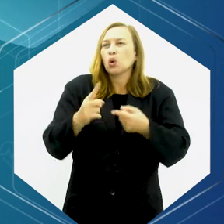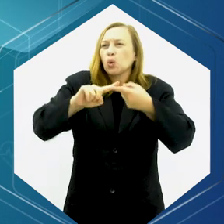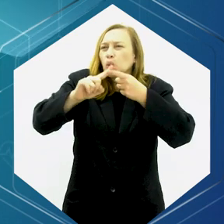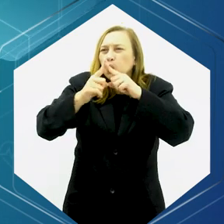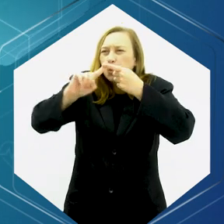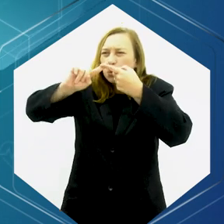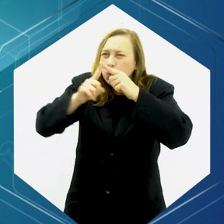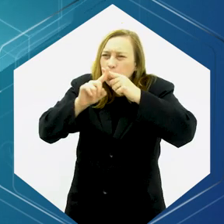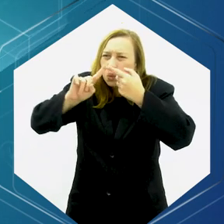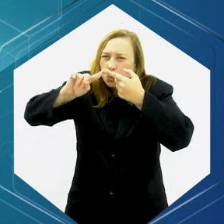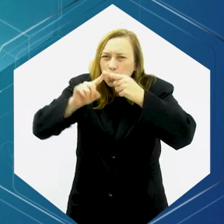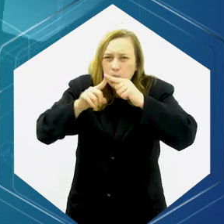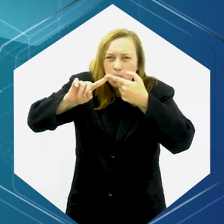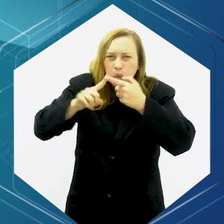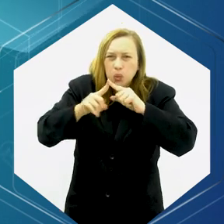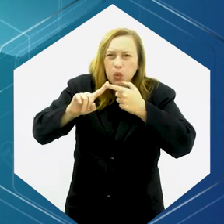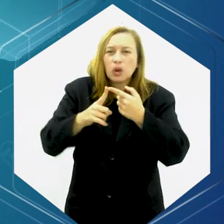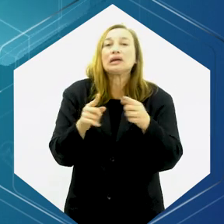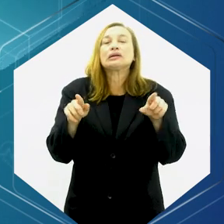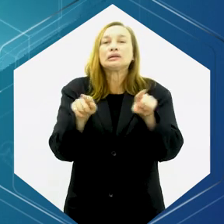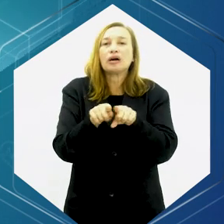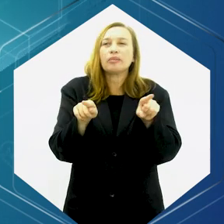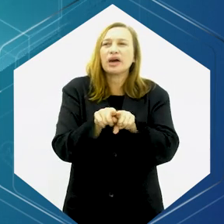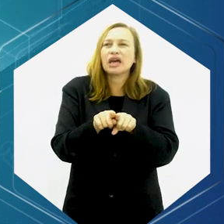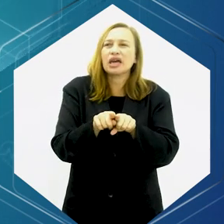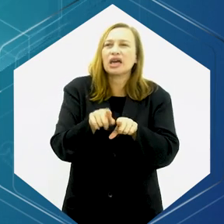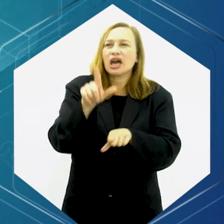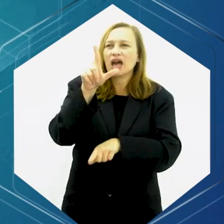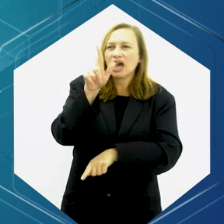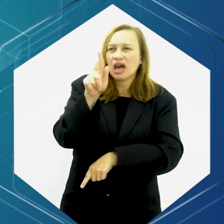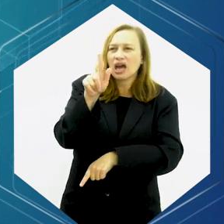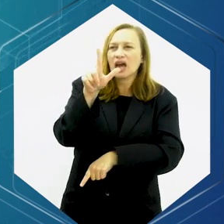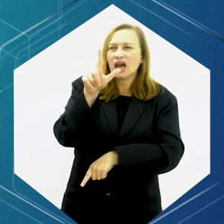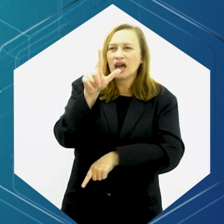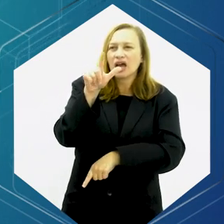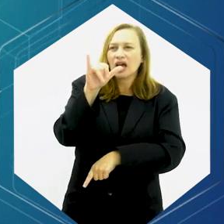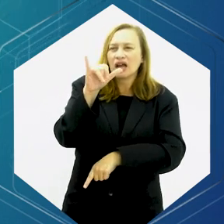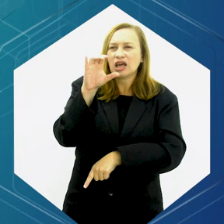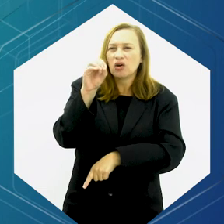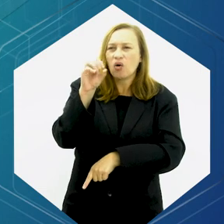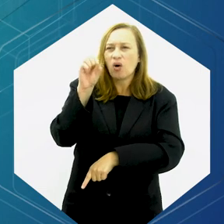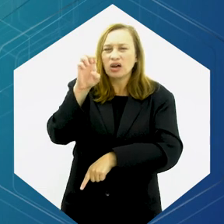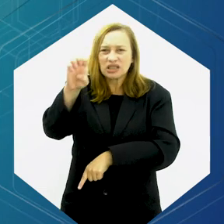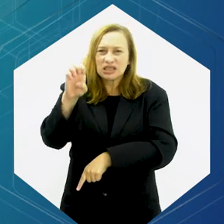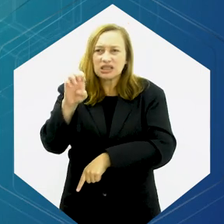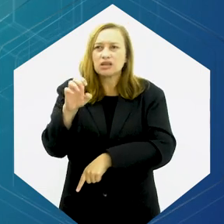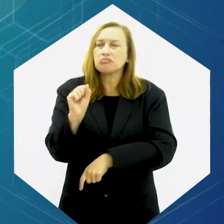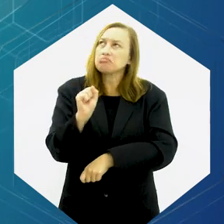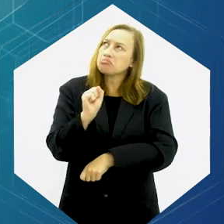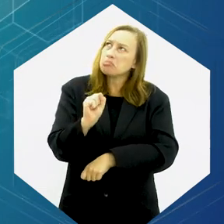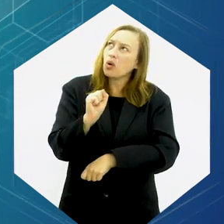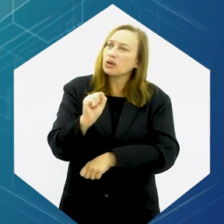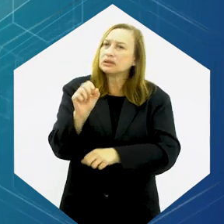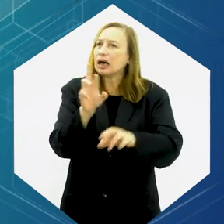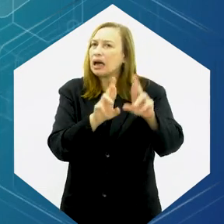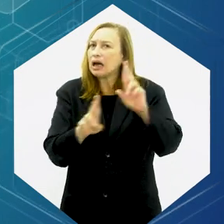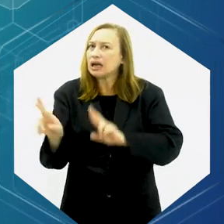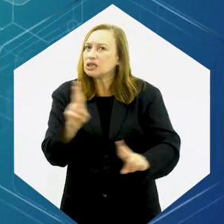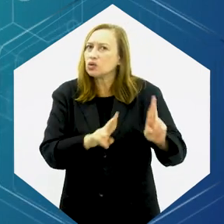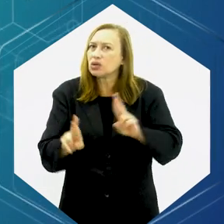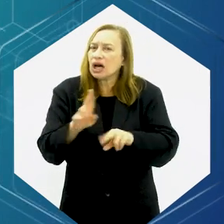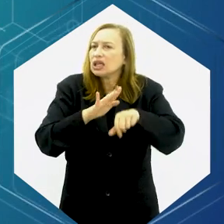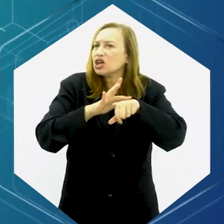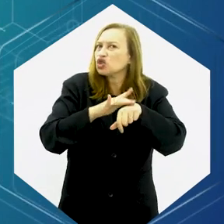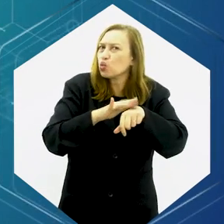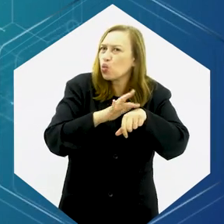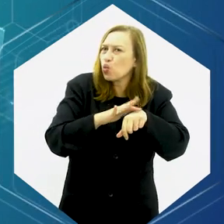dessas dess por exemplo da glicose né Eh pode também estar relacionado com com doenças